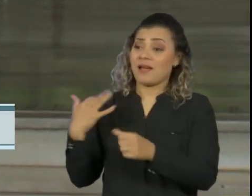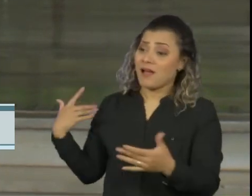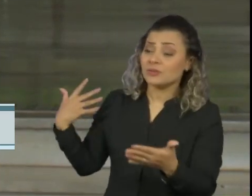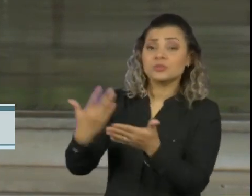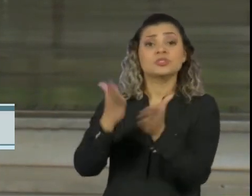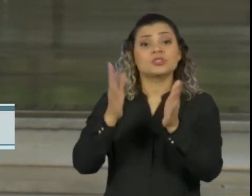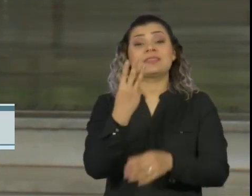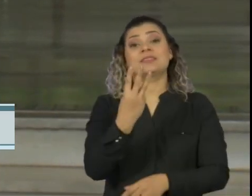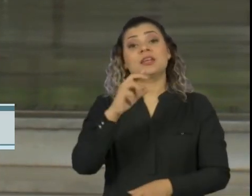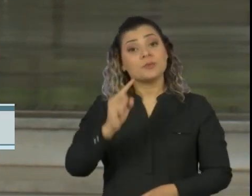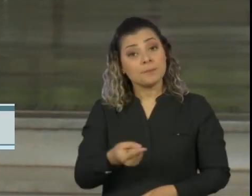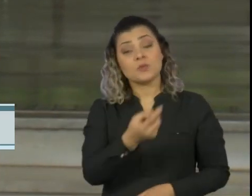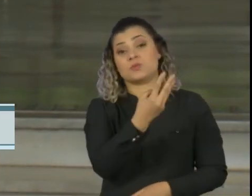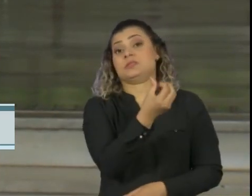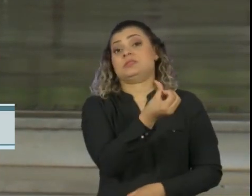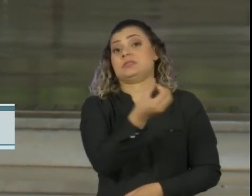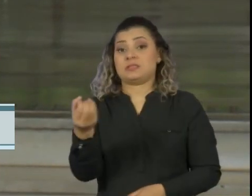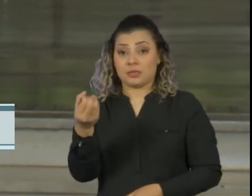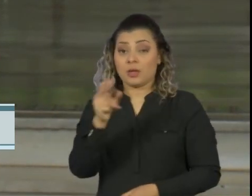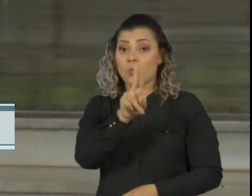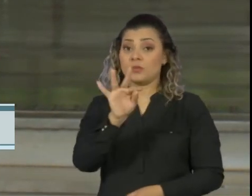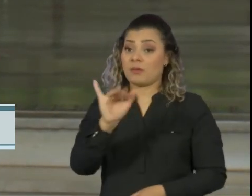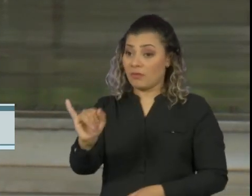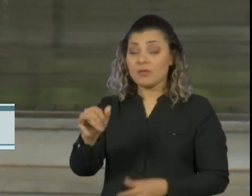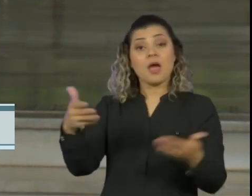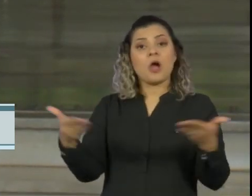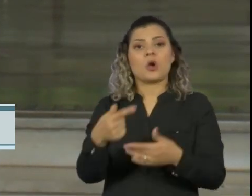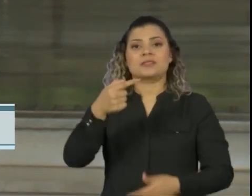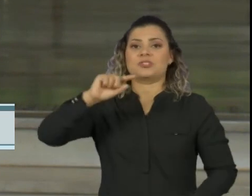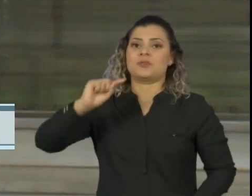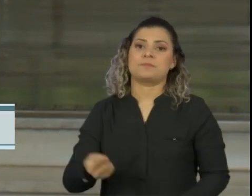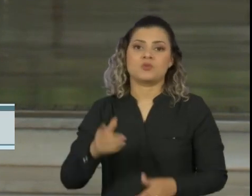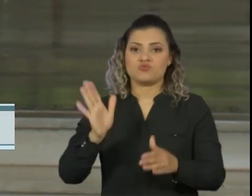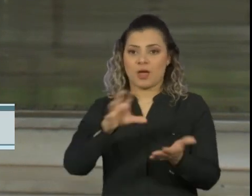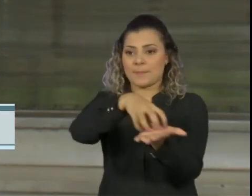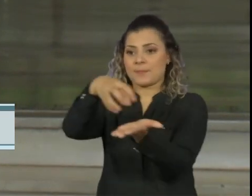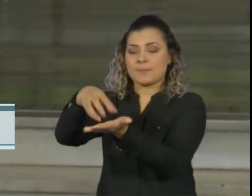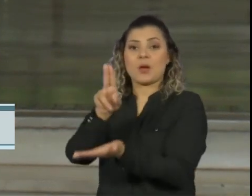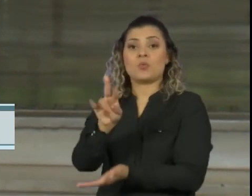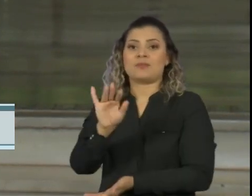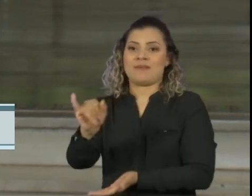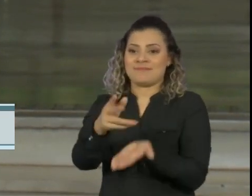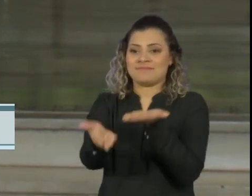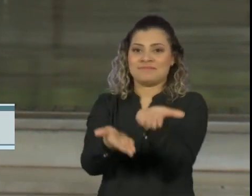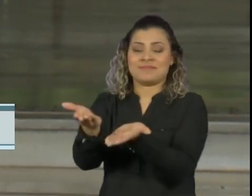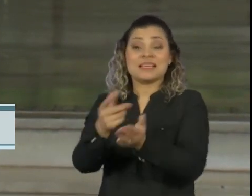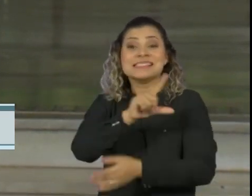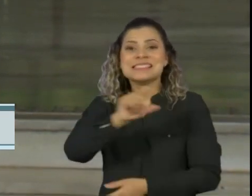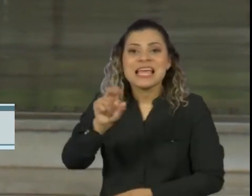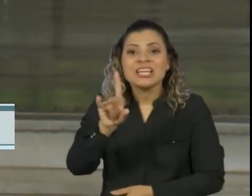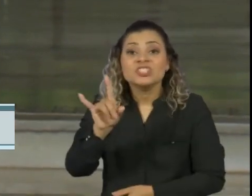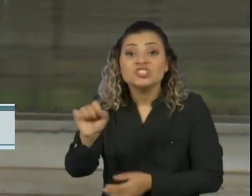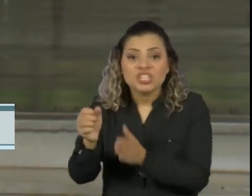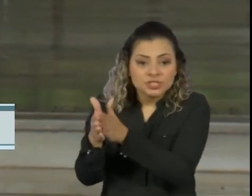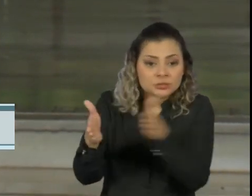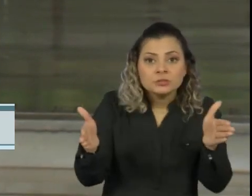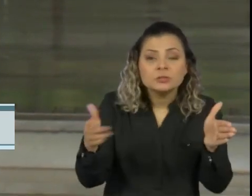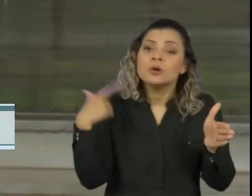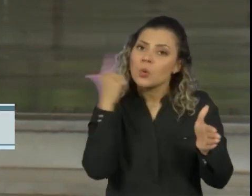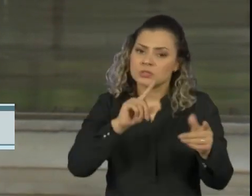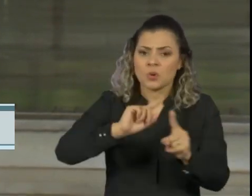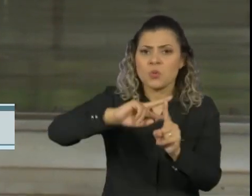de 3.600 UTIs. Hoje tem mais de 7.000 unidades de terapia intensiva. Em 100 dias, nós dobramos o